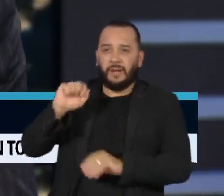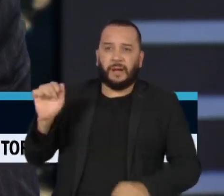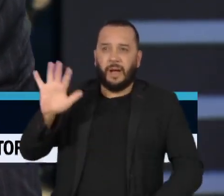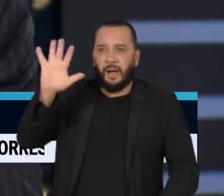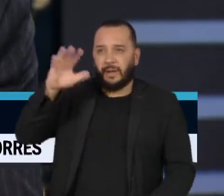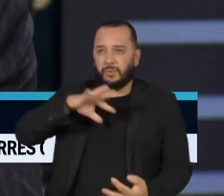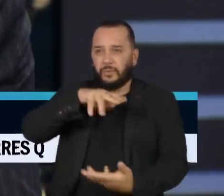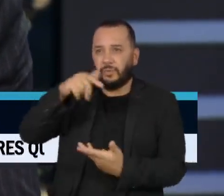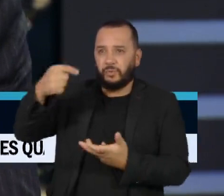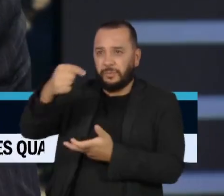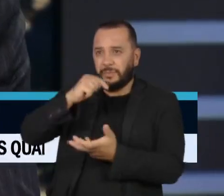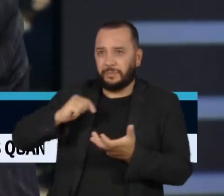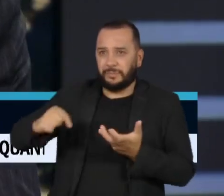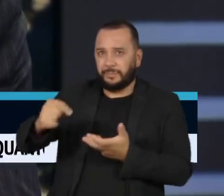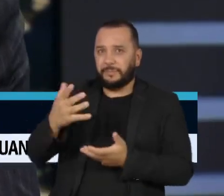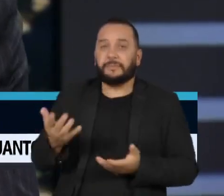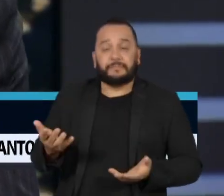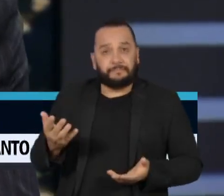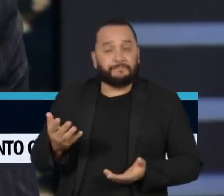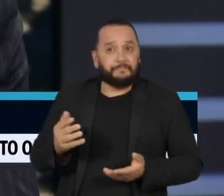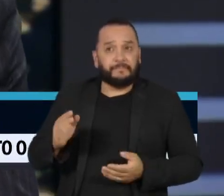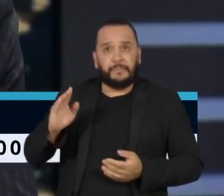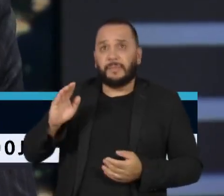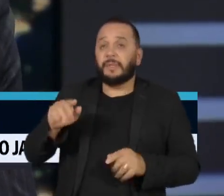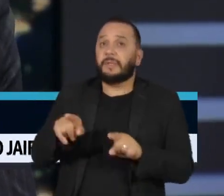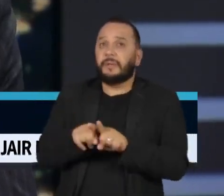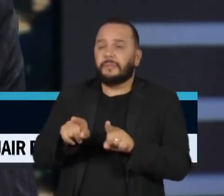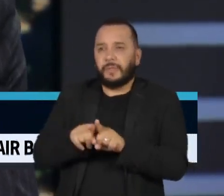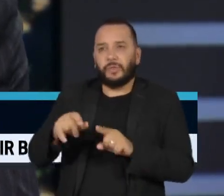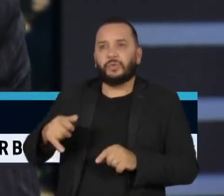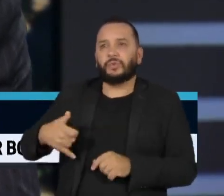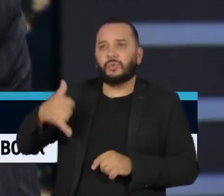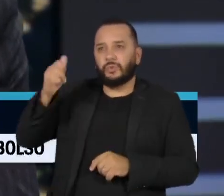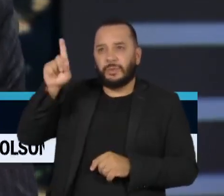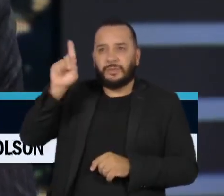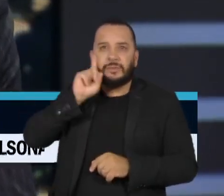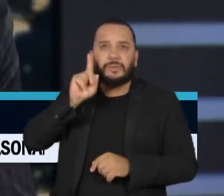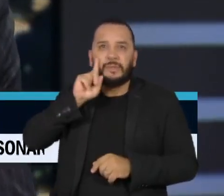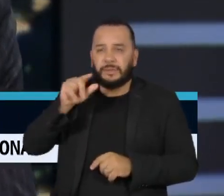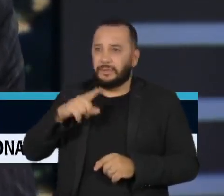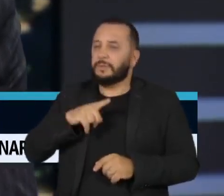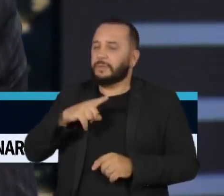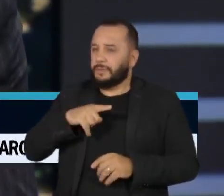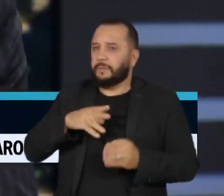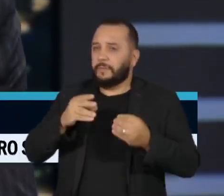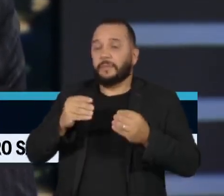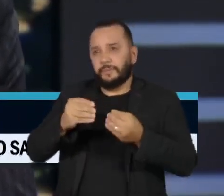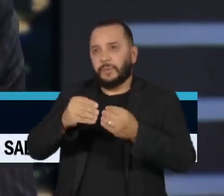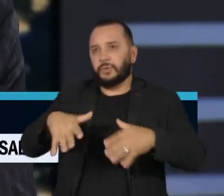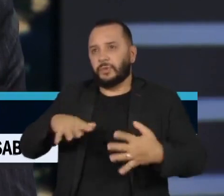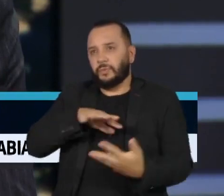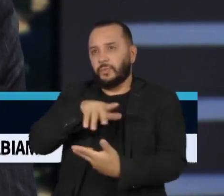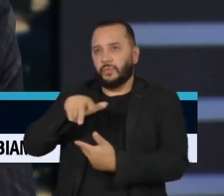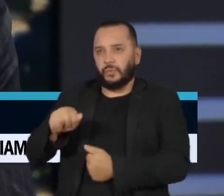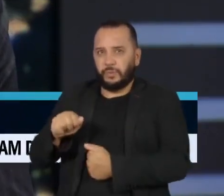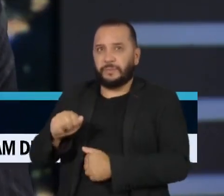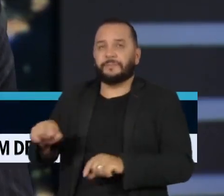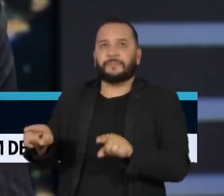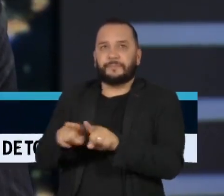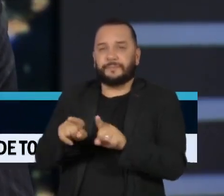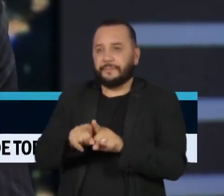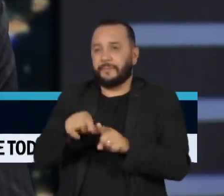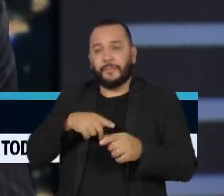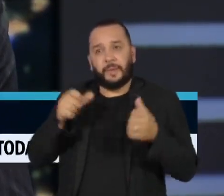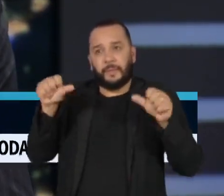economias e eu diria que é mais importante de todas essas subidas nos juros americanos impacta realmente o mundo inteiro e você tem o pior momento